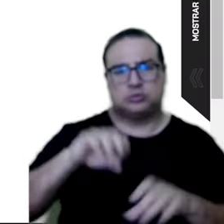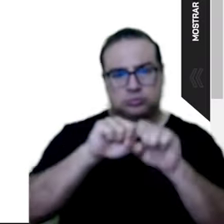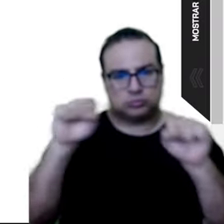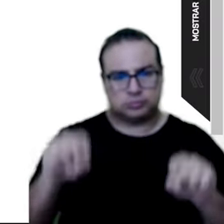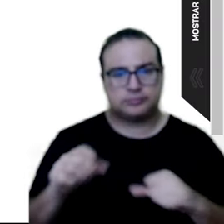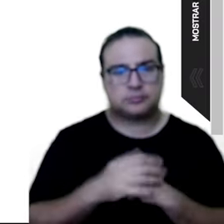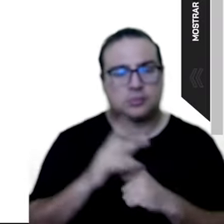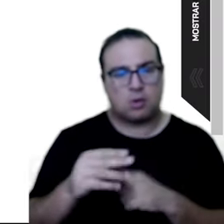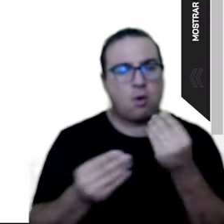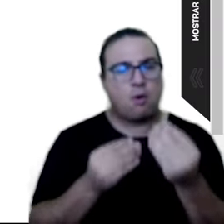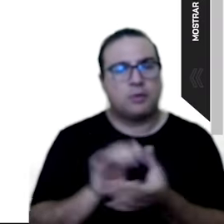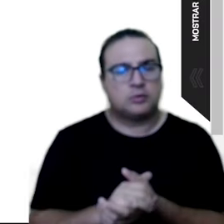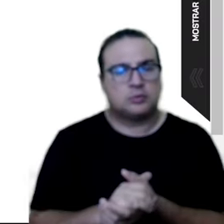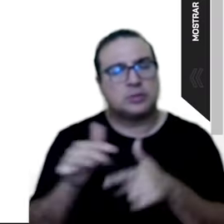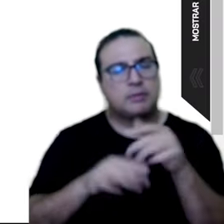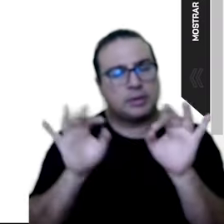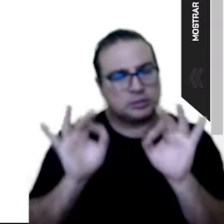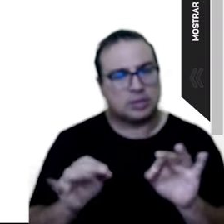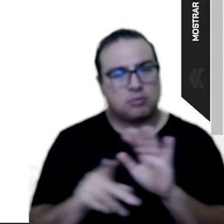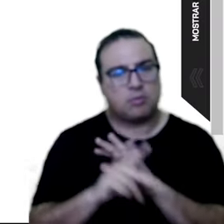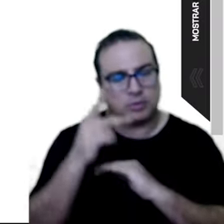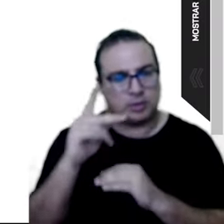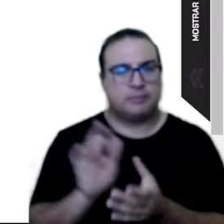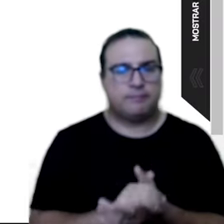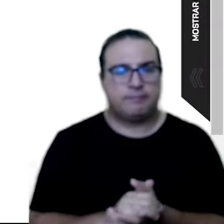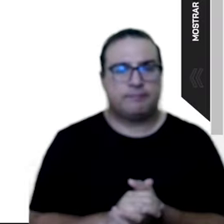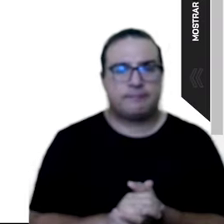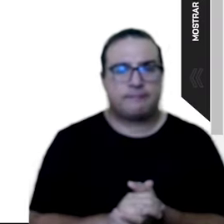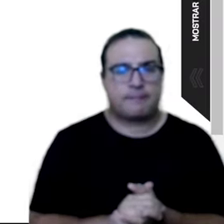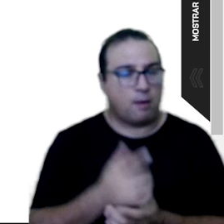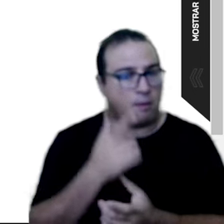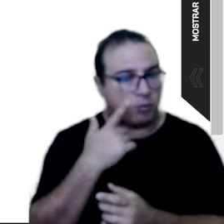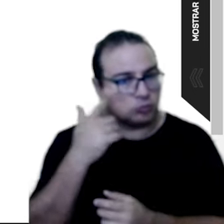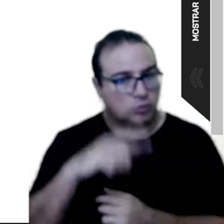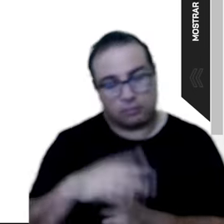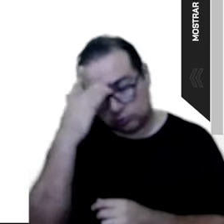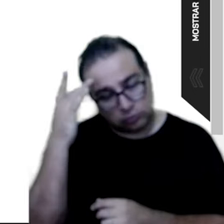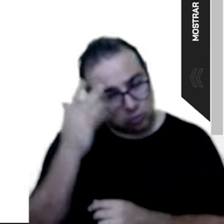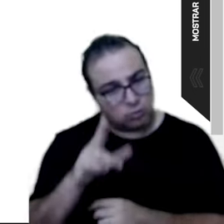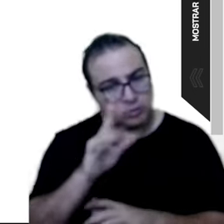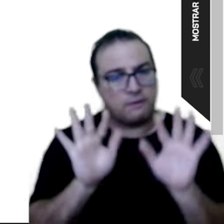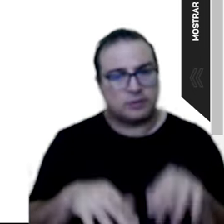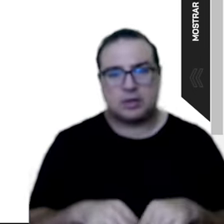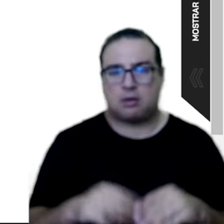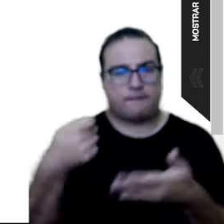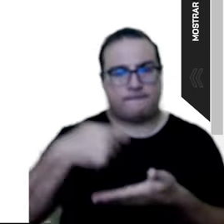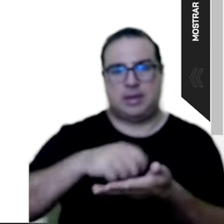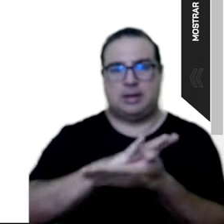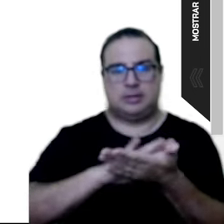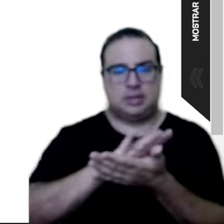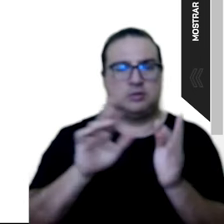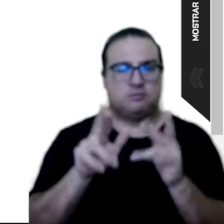sistema como que ele como que é o trabalho dele né aqui ó repara é um consumidor final não